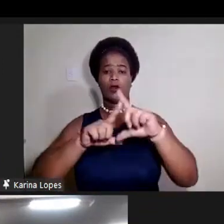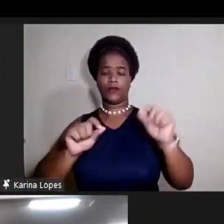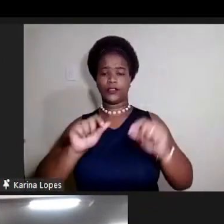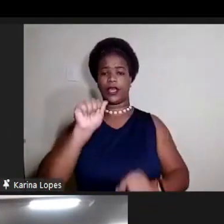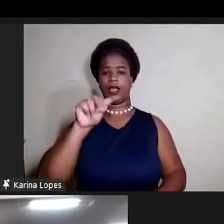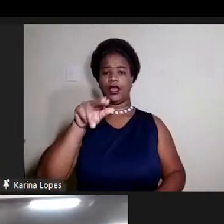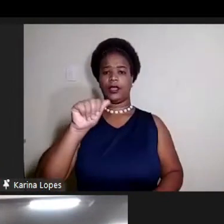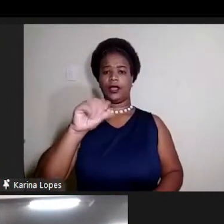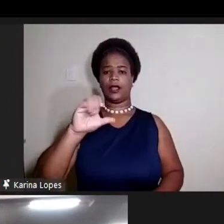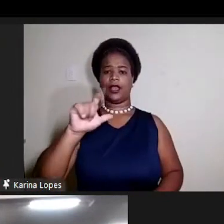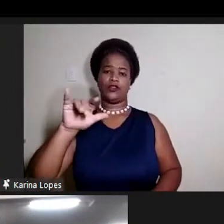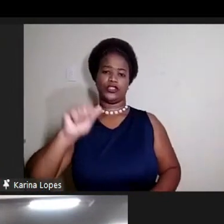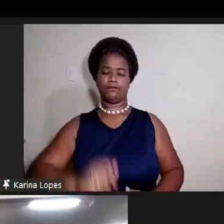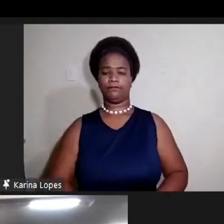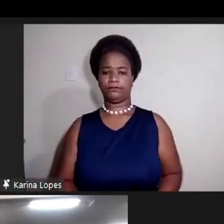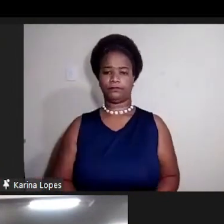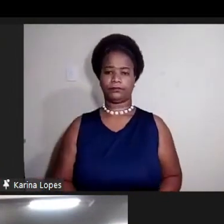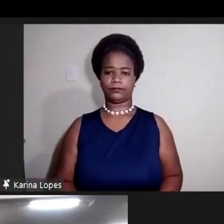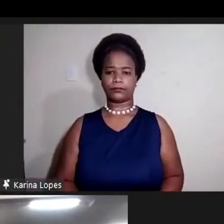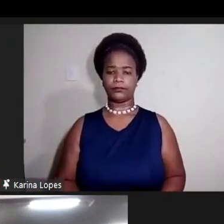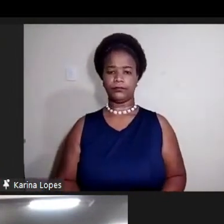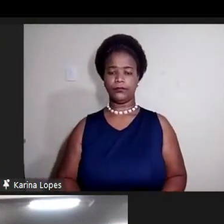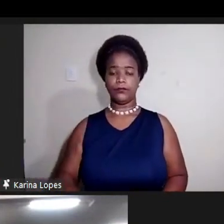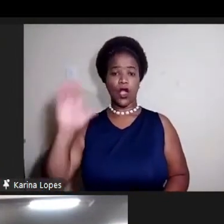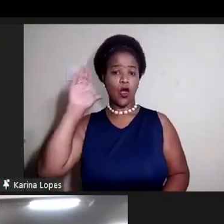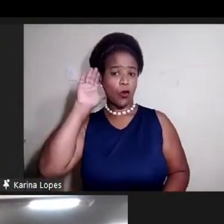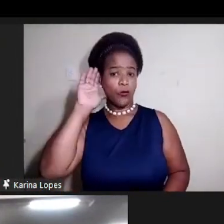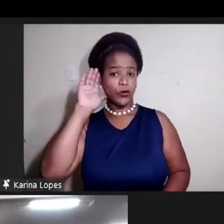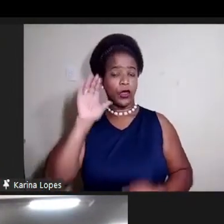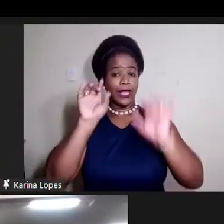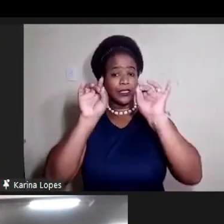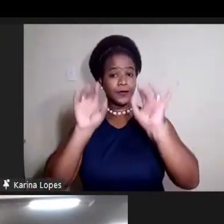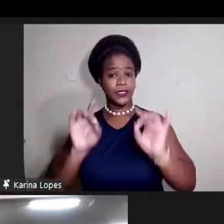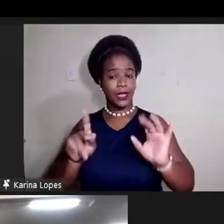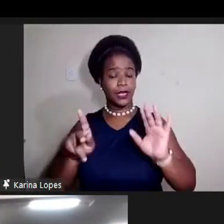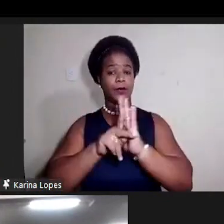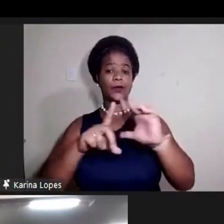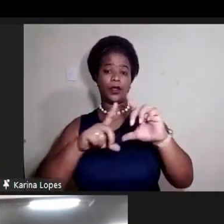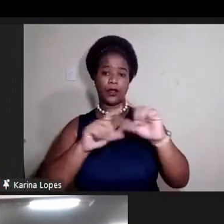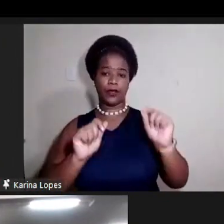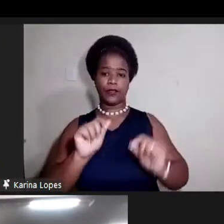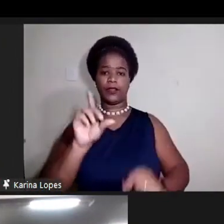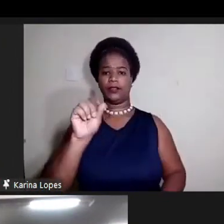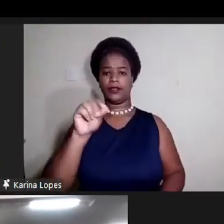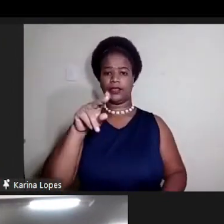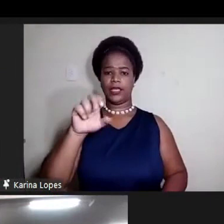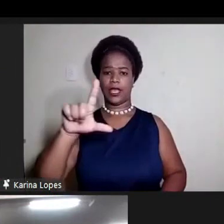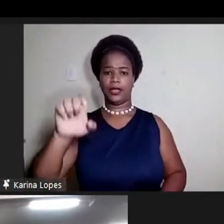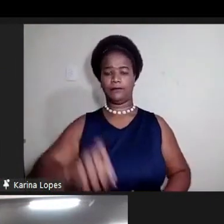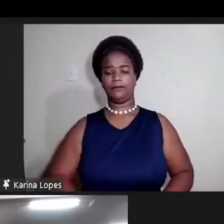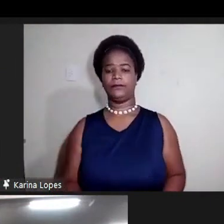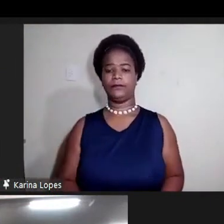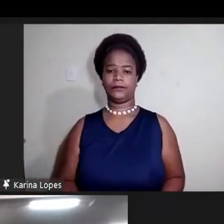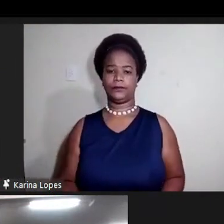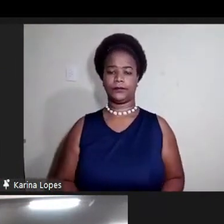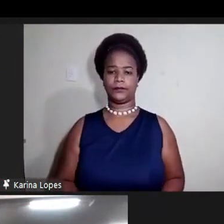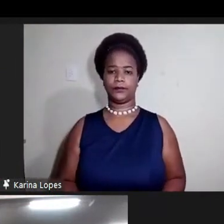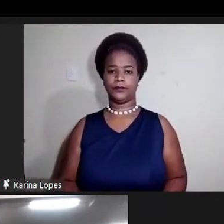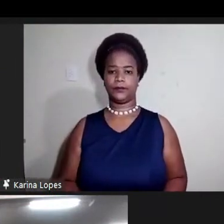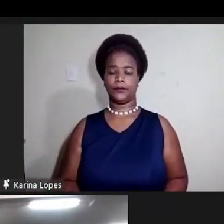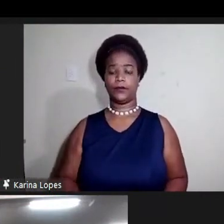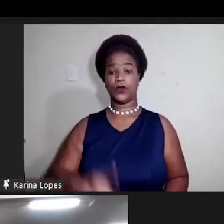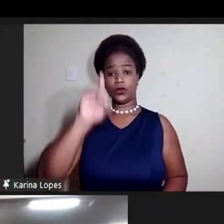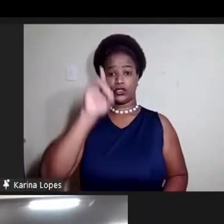Alves, ouvidora especializada da UFJF, Daniele Teles da Cruz, diretor da Faculdade